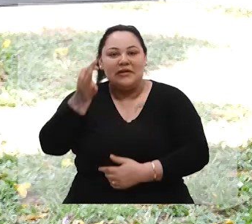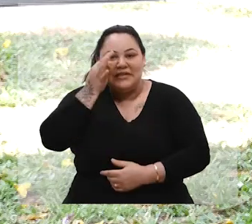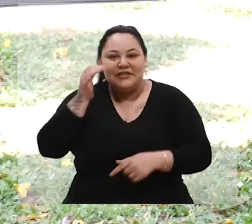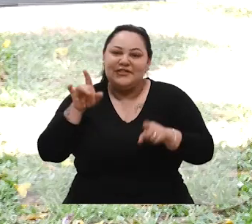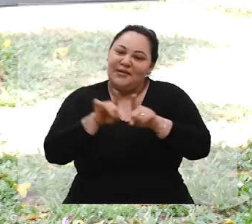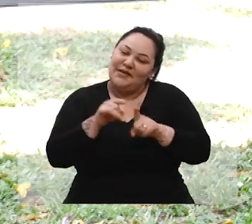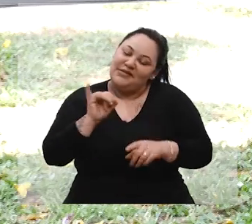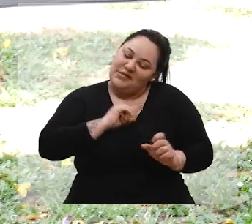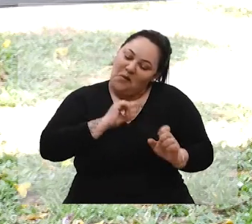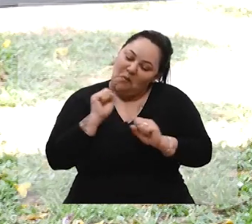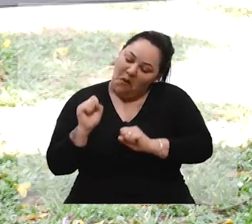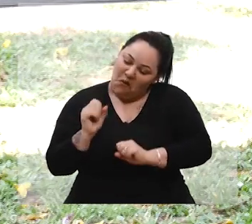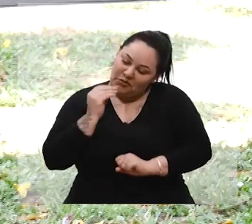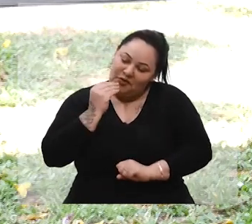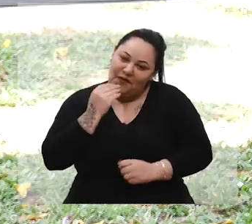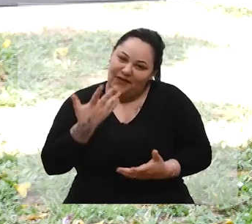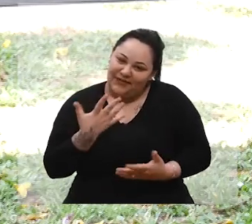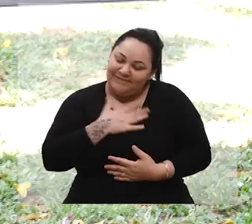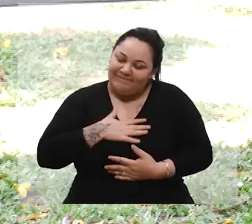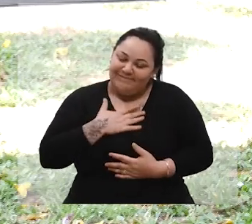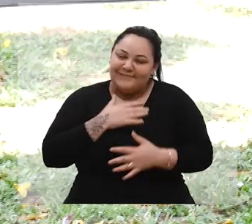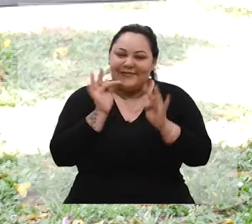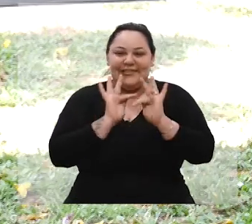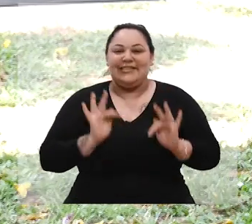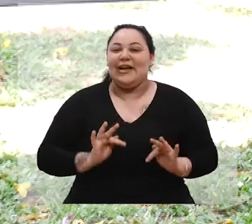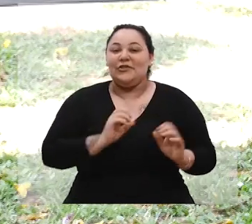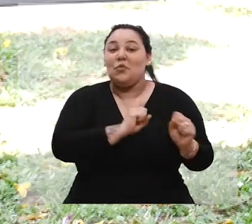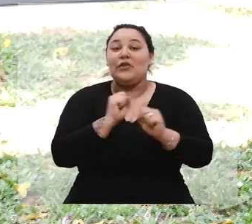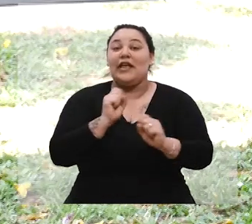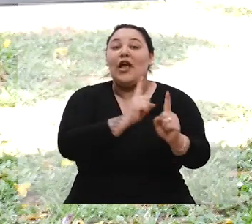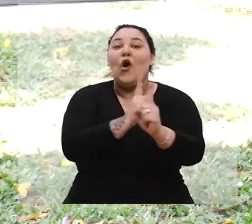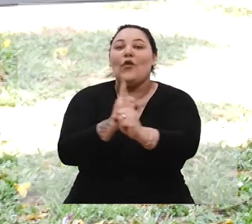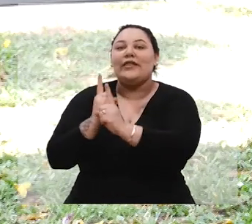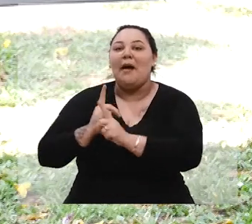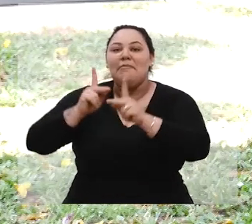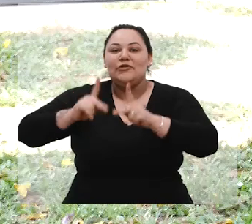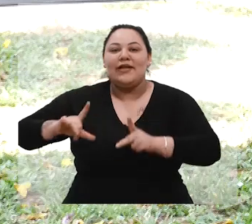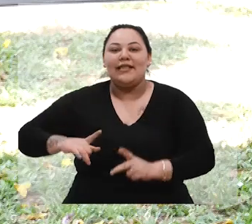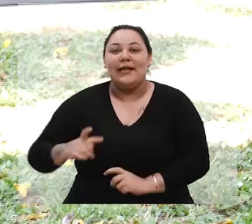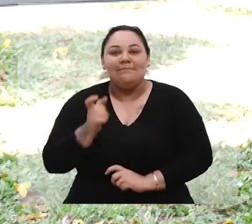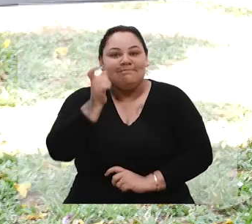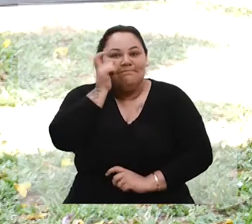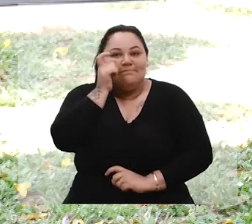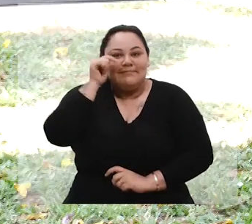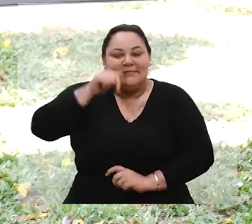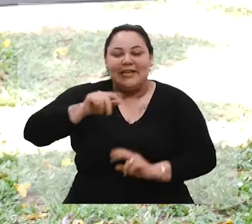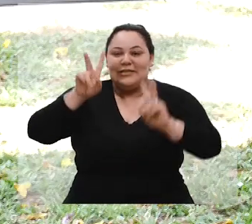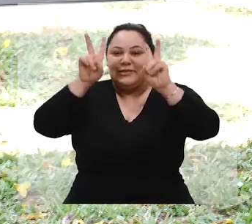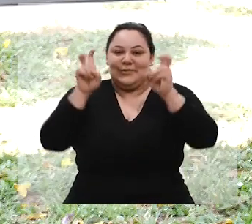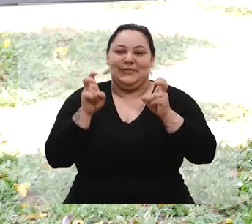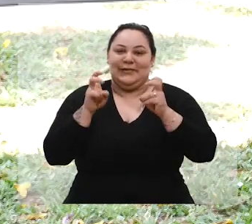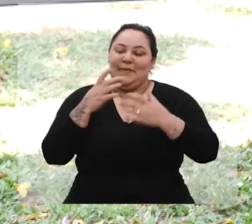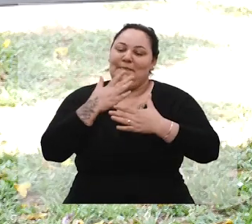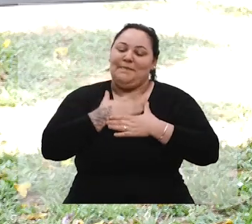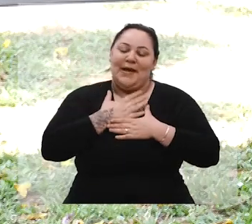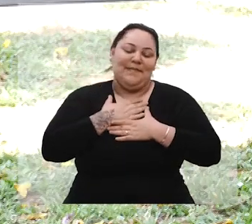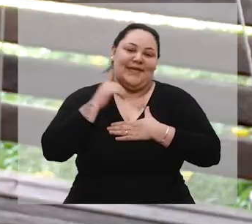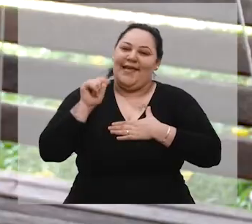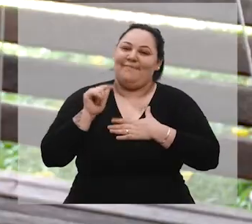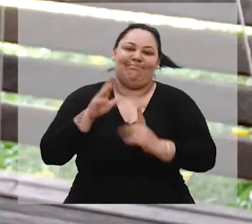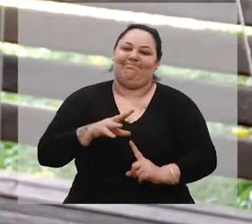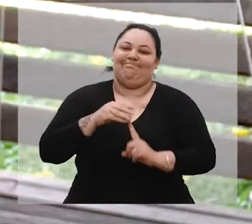na medida do possível. Então é sempre uma alegria poder encontrar gente que se interessa por esse tema que é a minha grande questão na